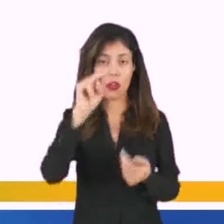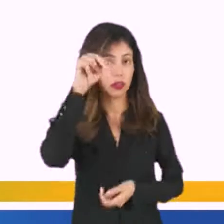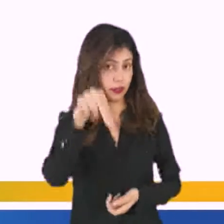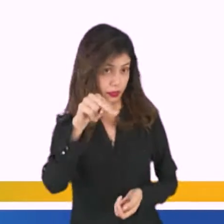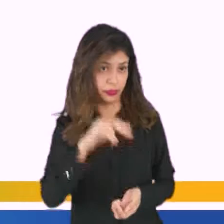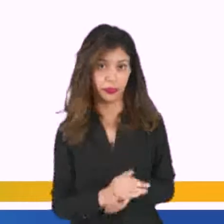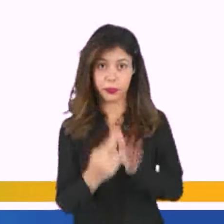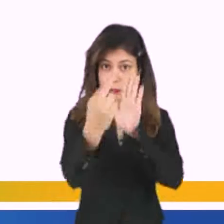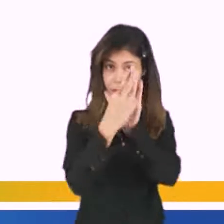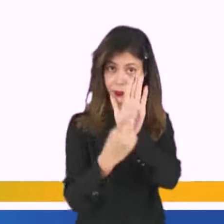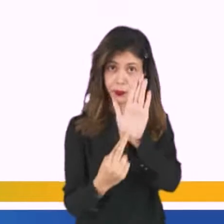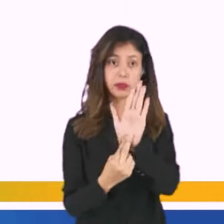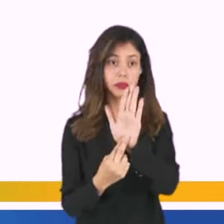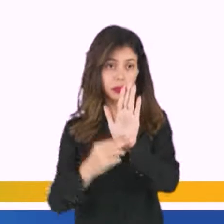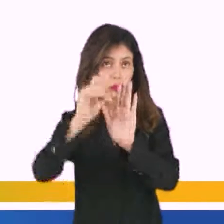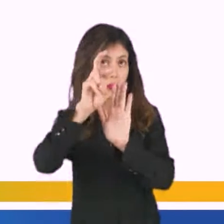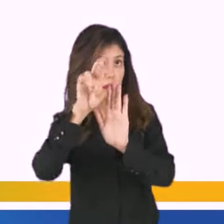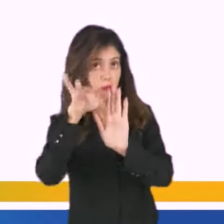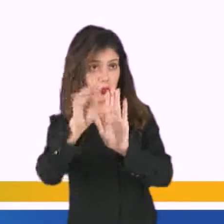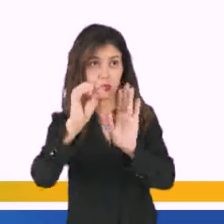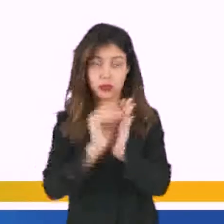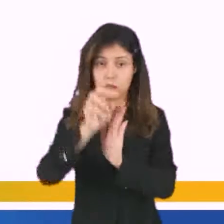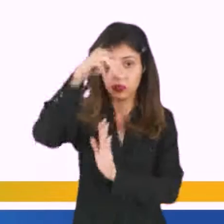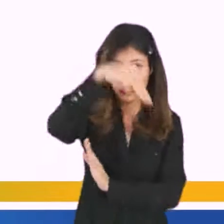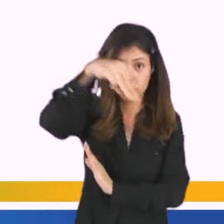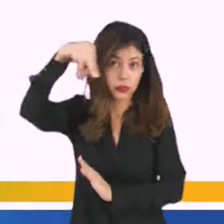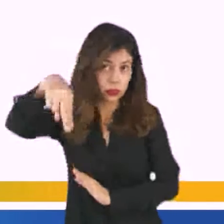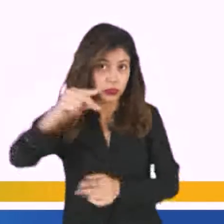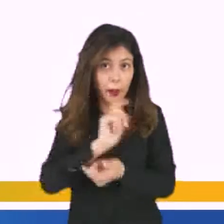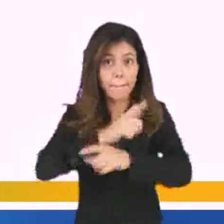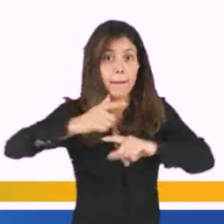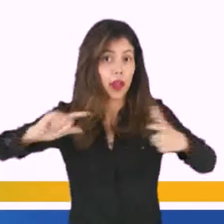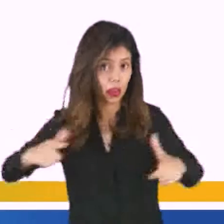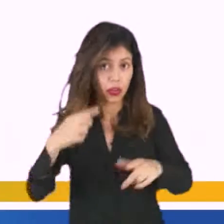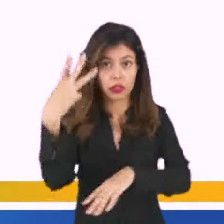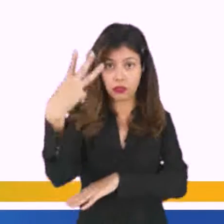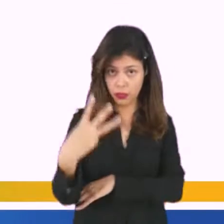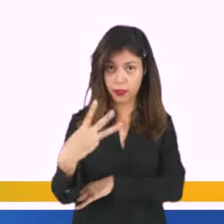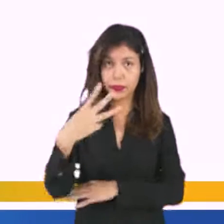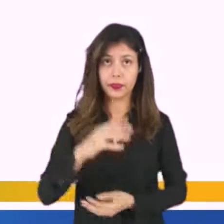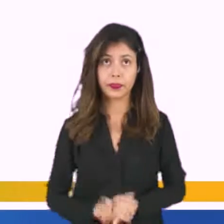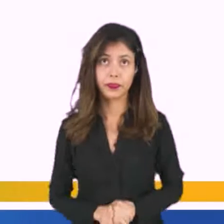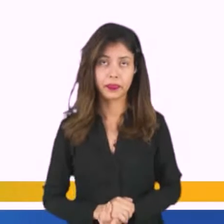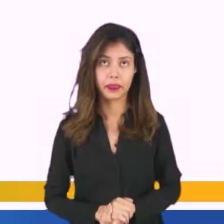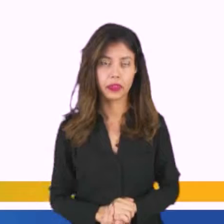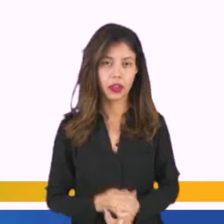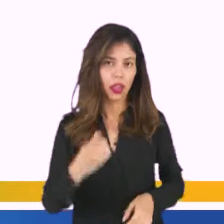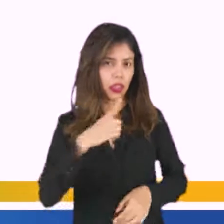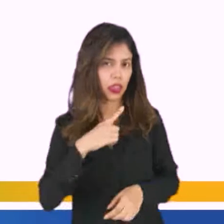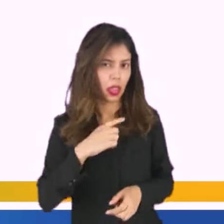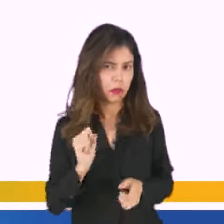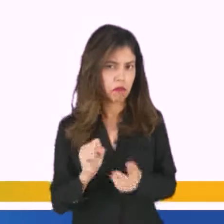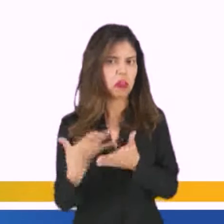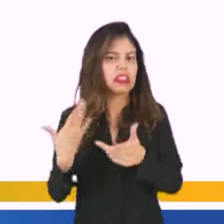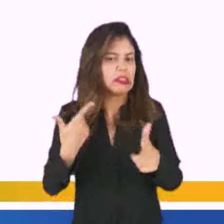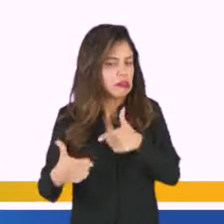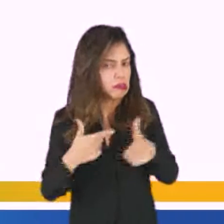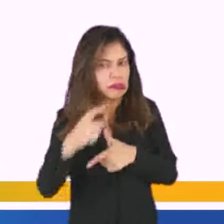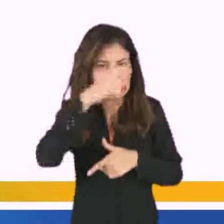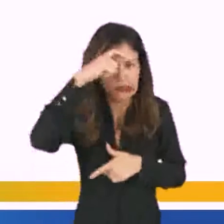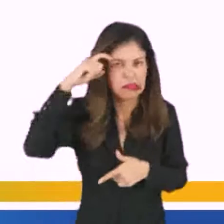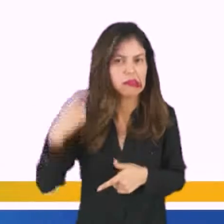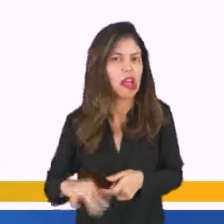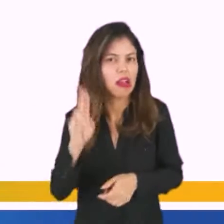n, isso na regra de Cramer. Quando m e n são maiores que 3, torna-se muito